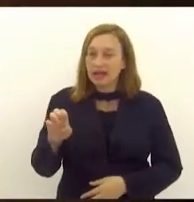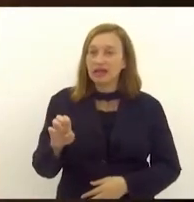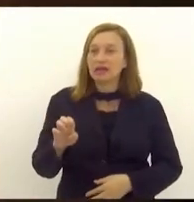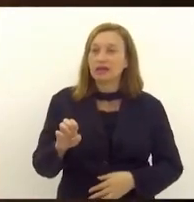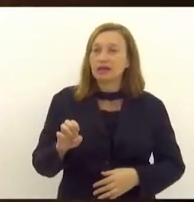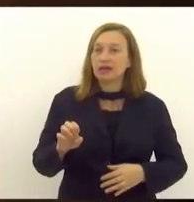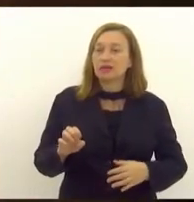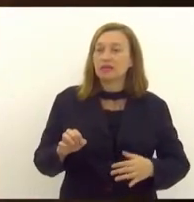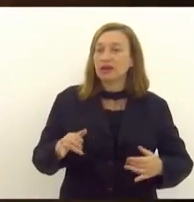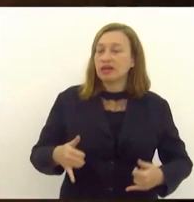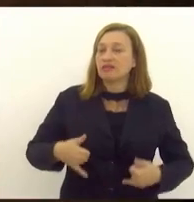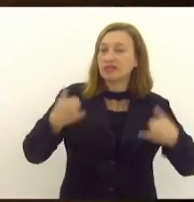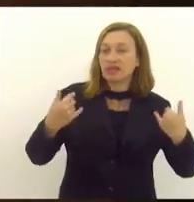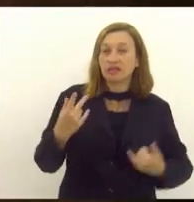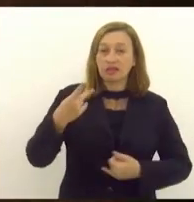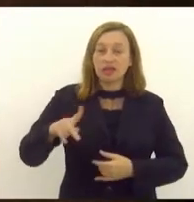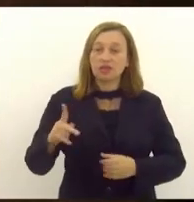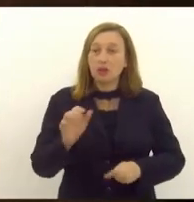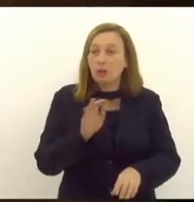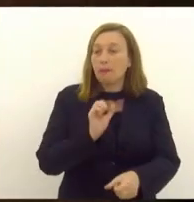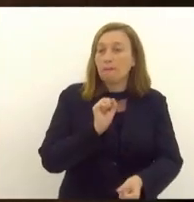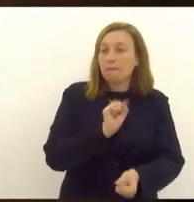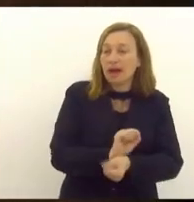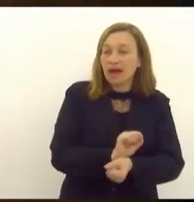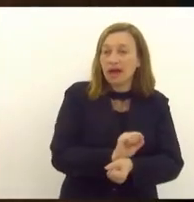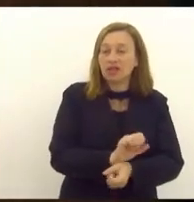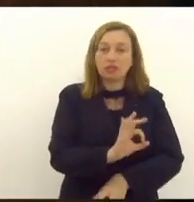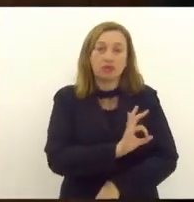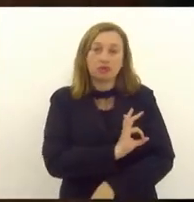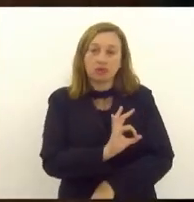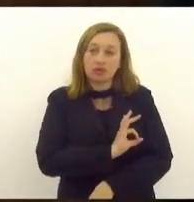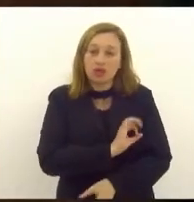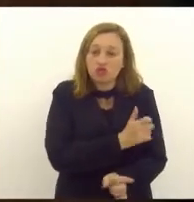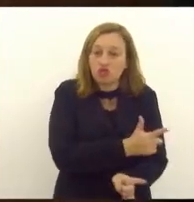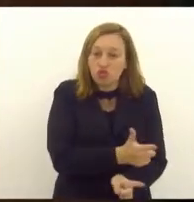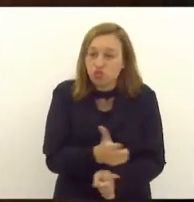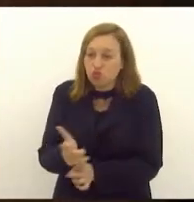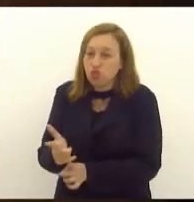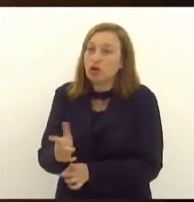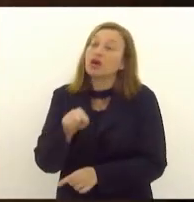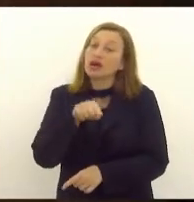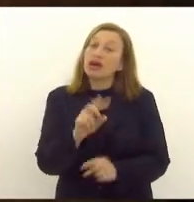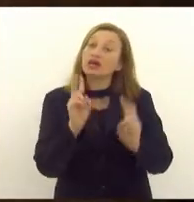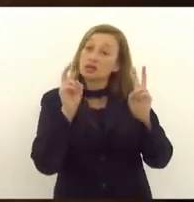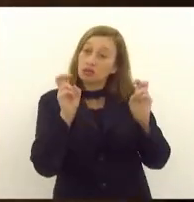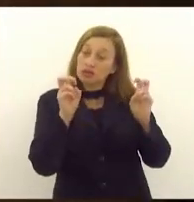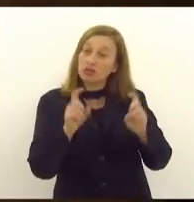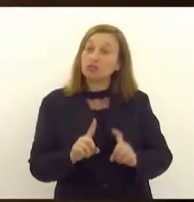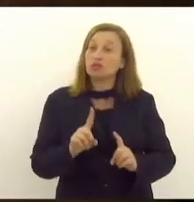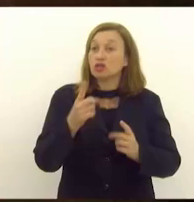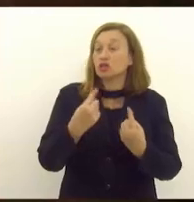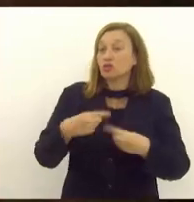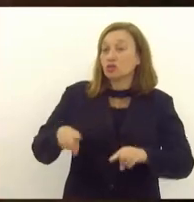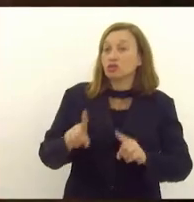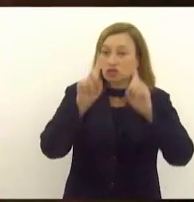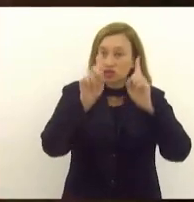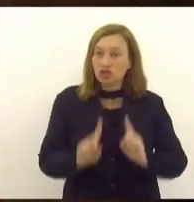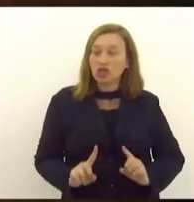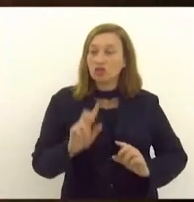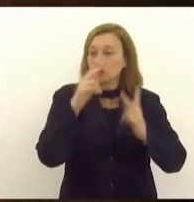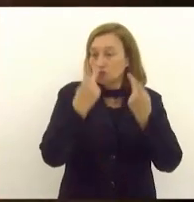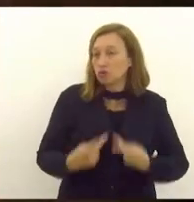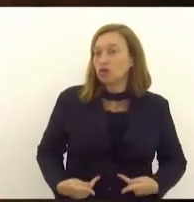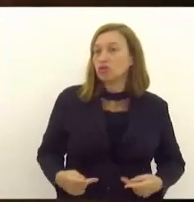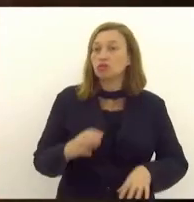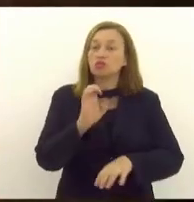são parados por uma blitz e alvejados nessa blitz é essa situação da violação de direitos humanos de um estado